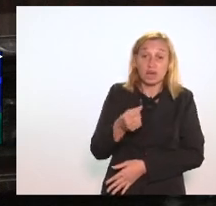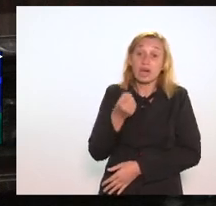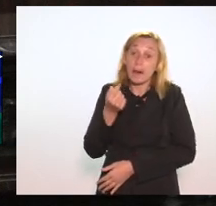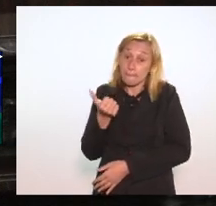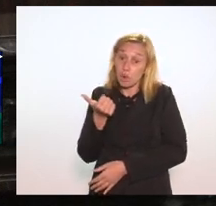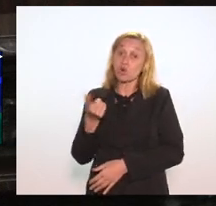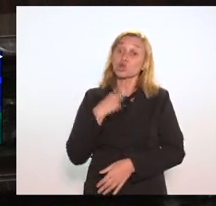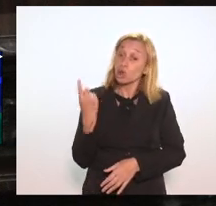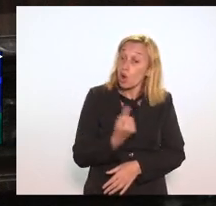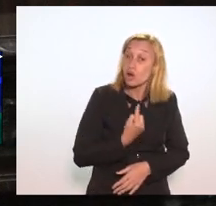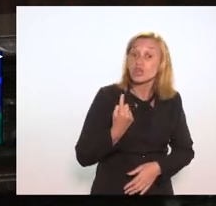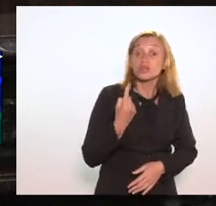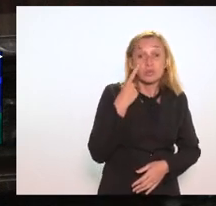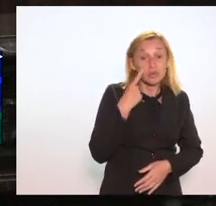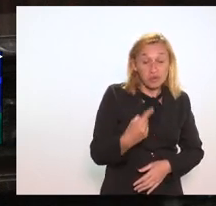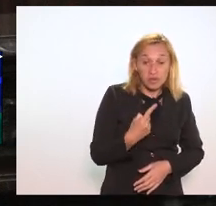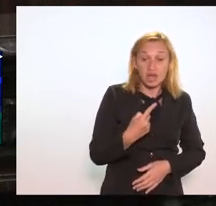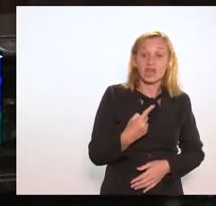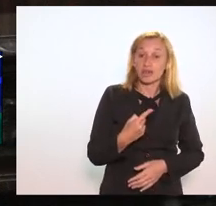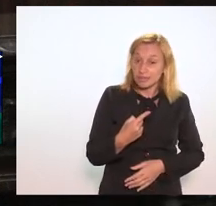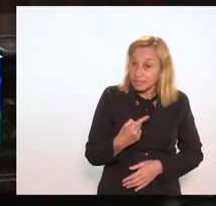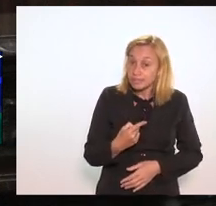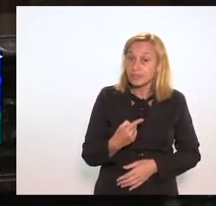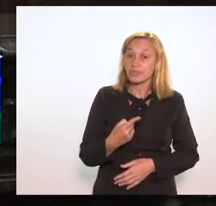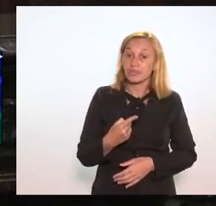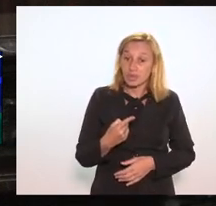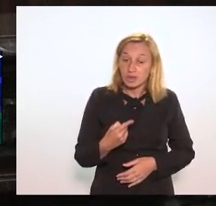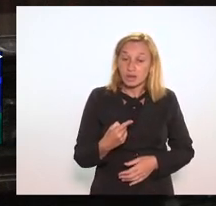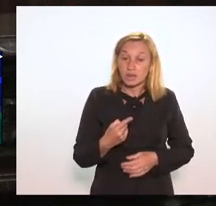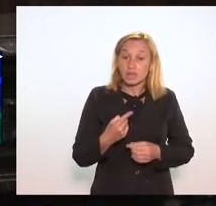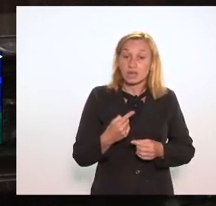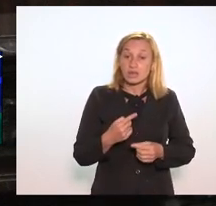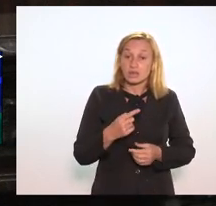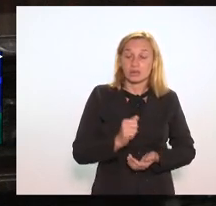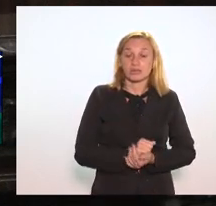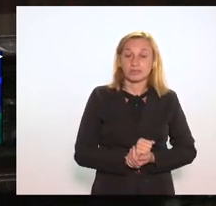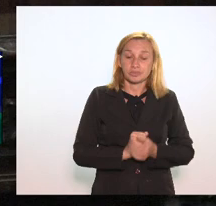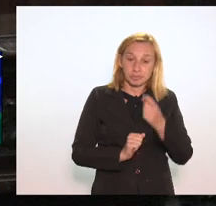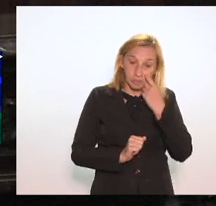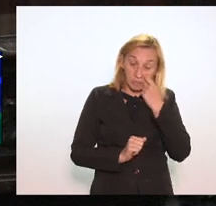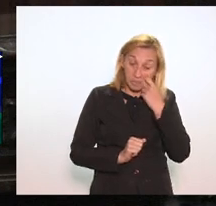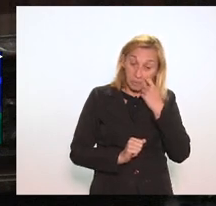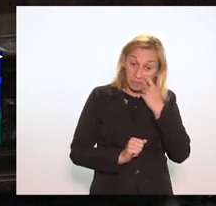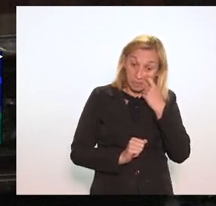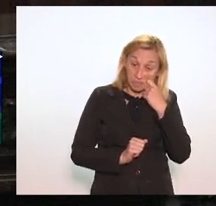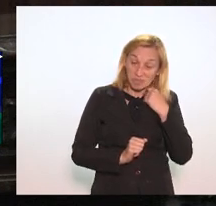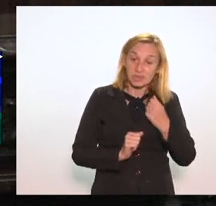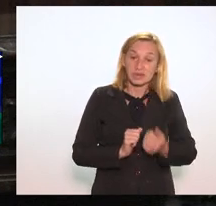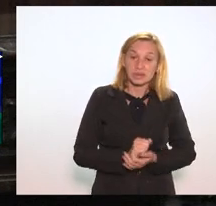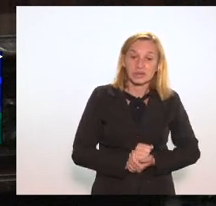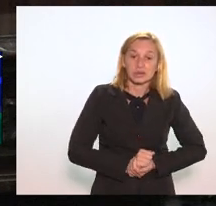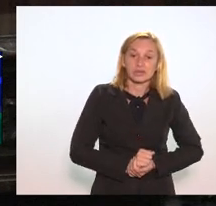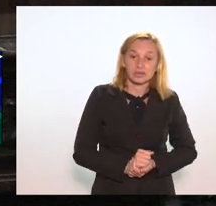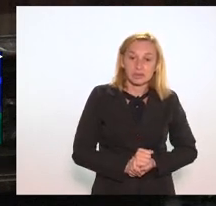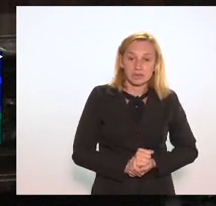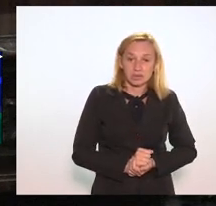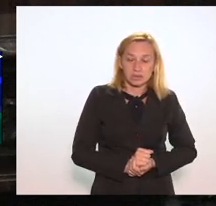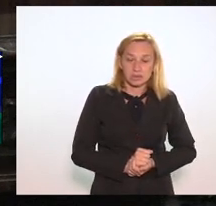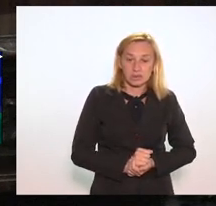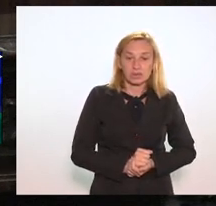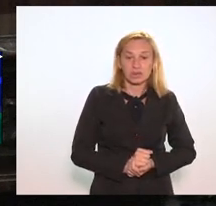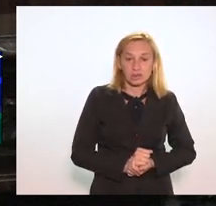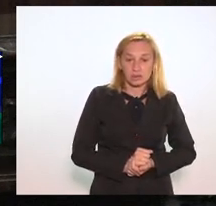pouco nós vamos passar a ser personagens coadjuvantes não